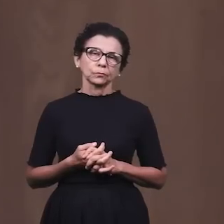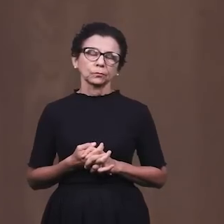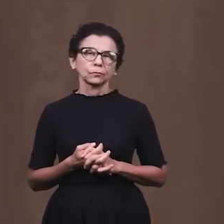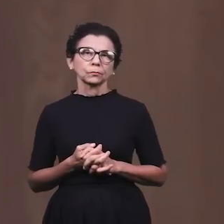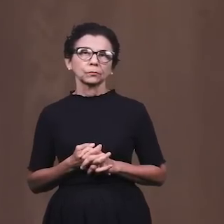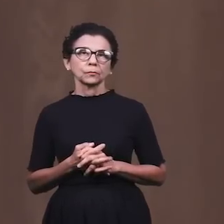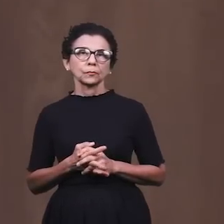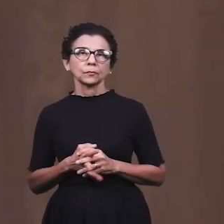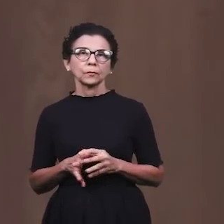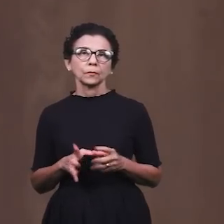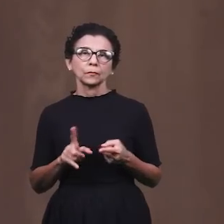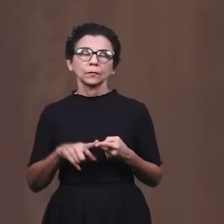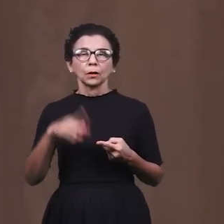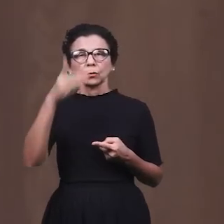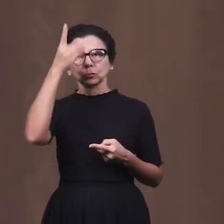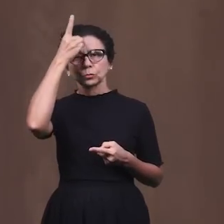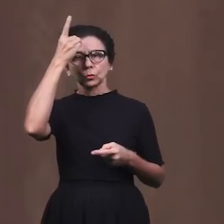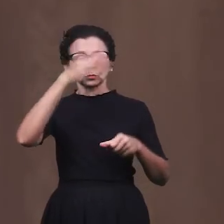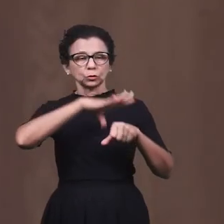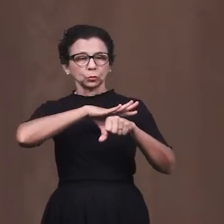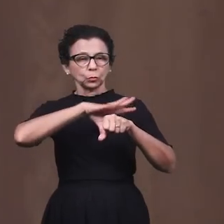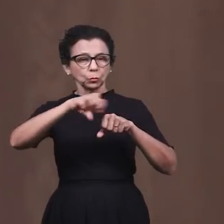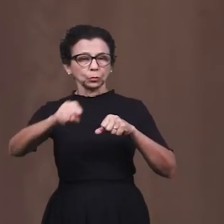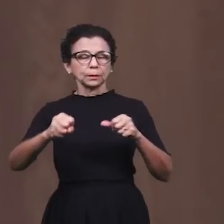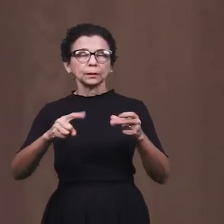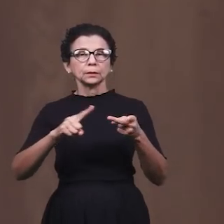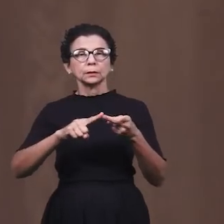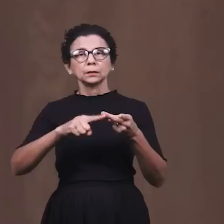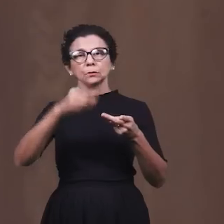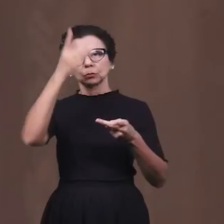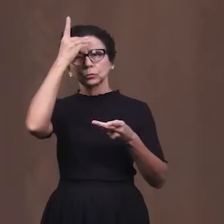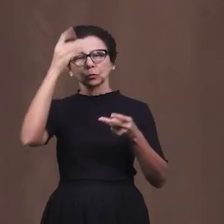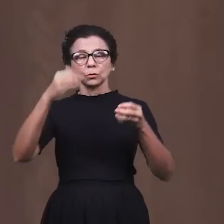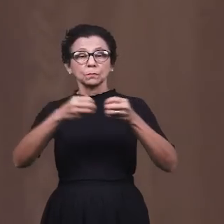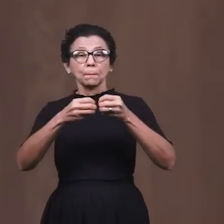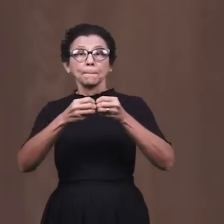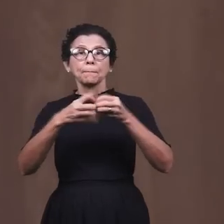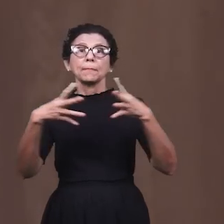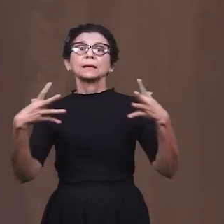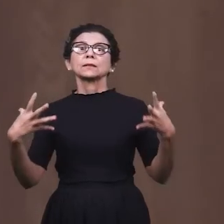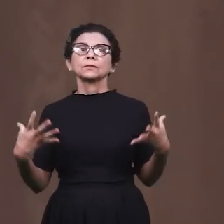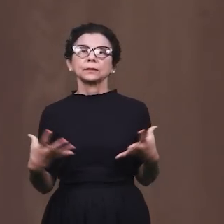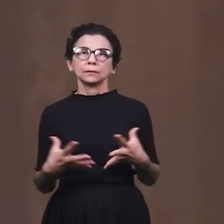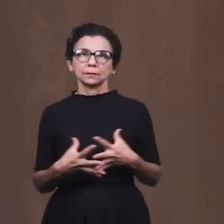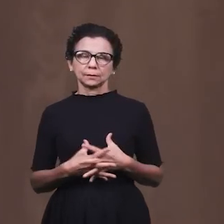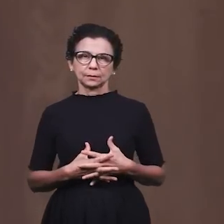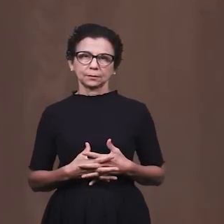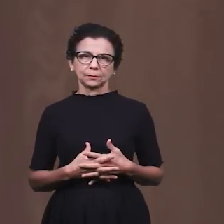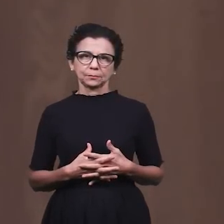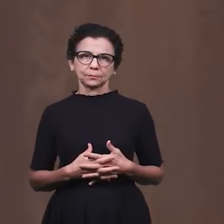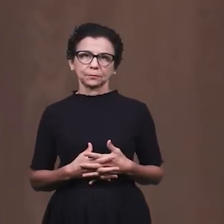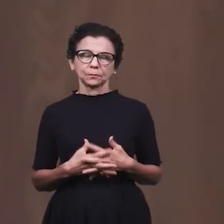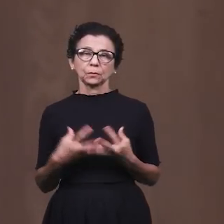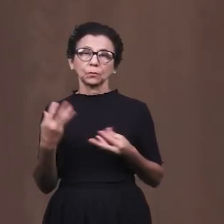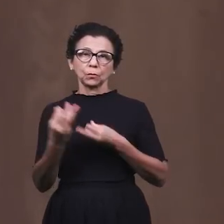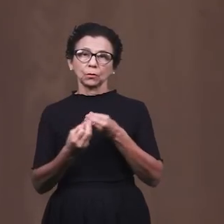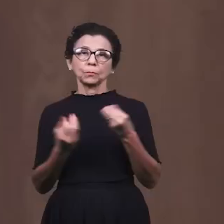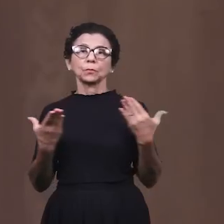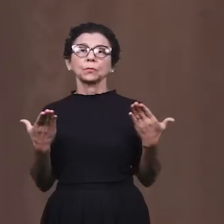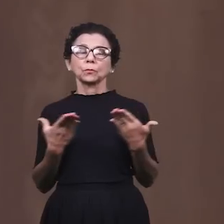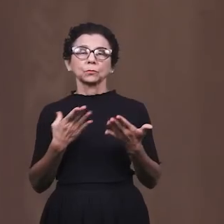dons de curar e maravilha? Especificamente, né, na pergunta, os dons de maravilha. É muito importante isso, por quê?